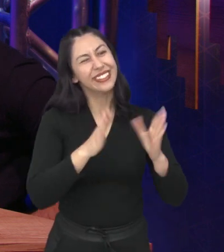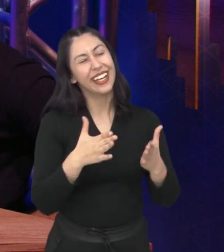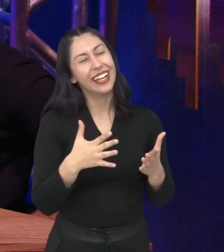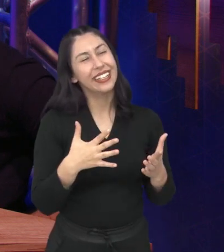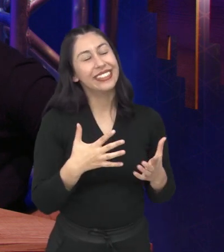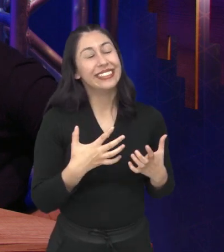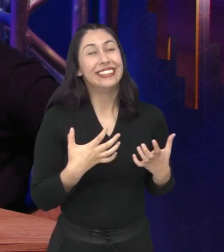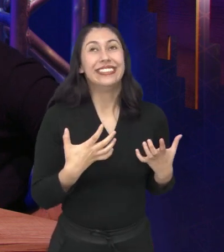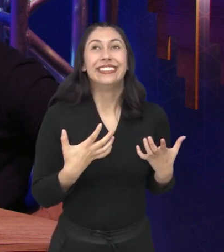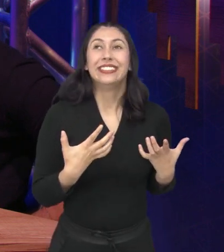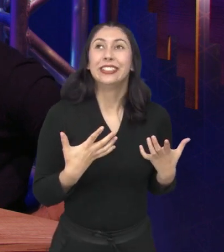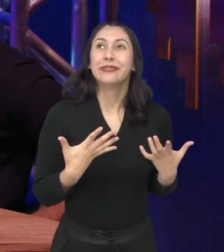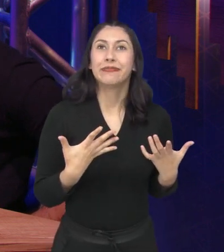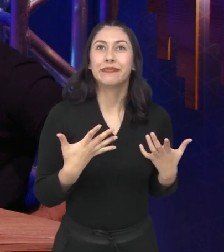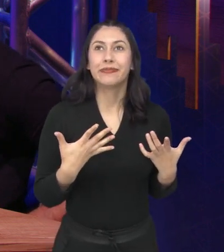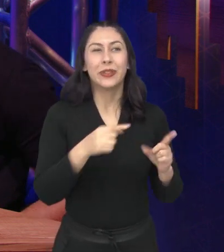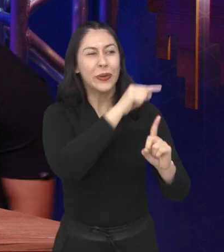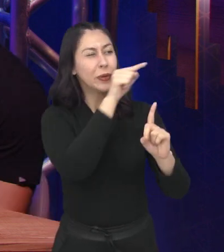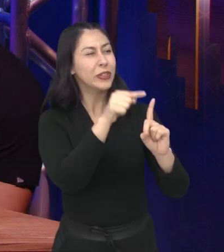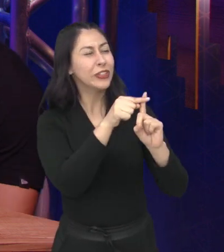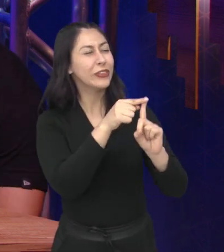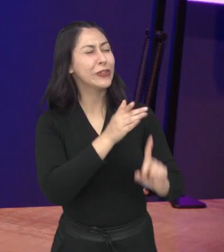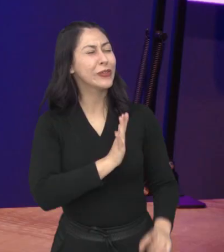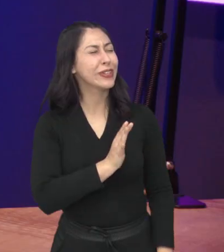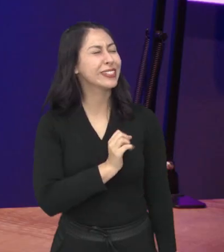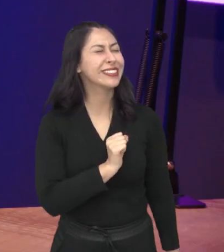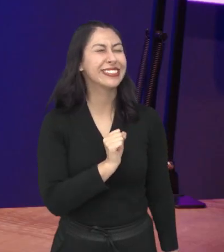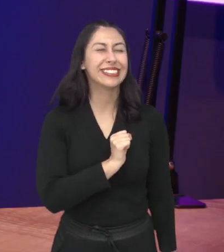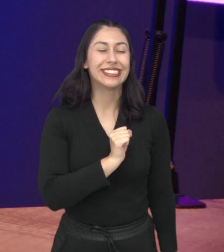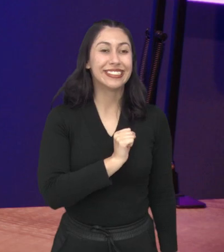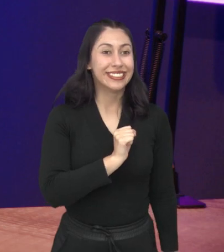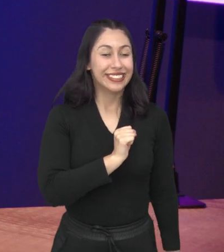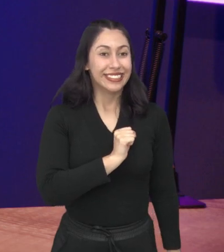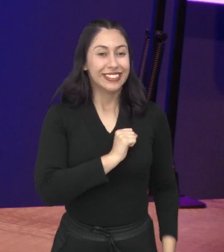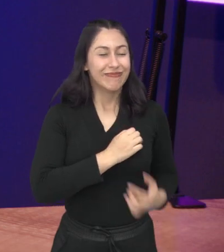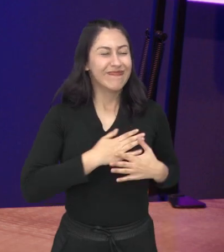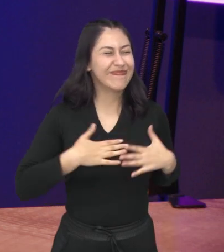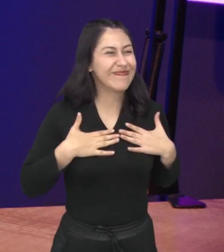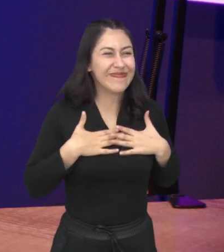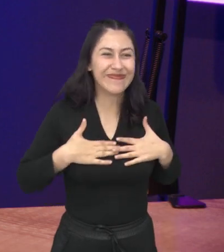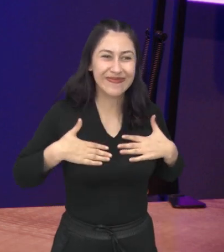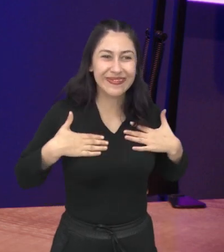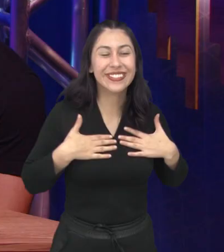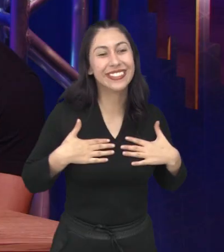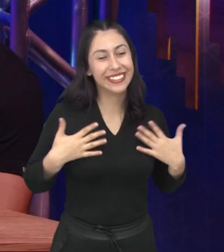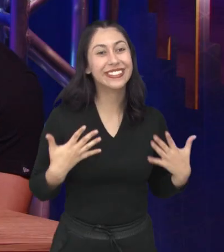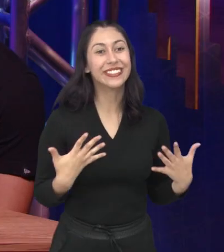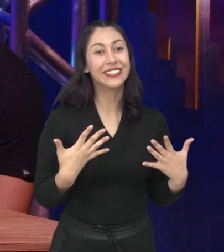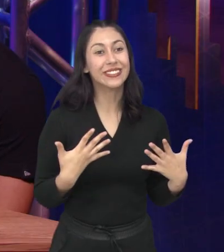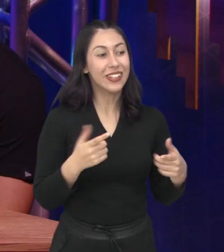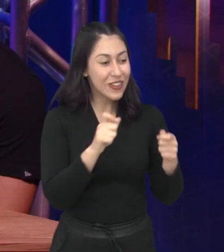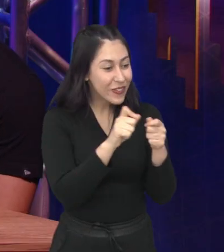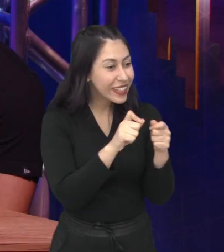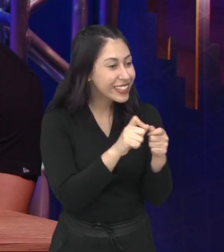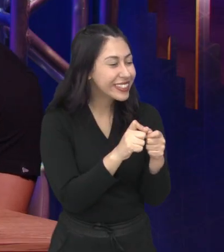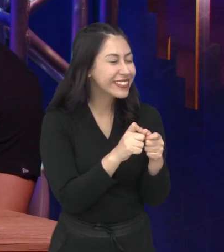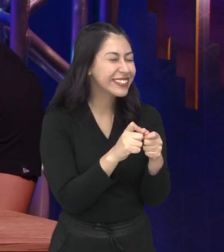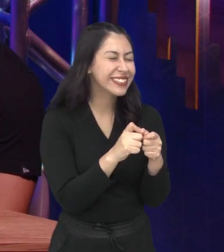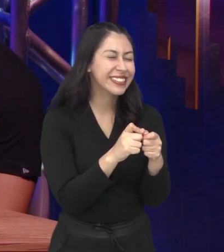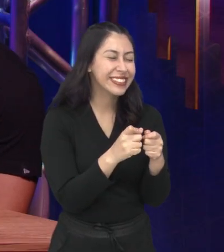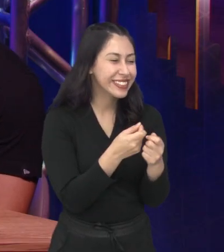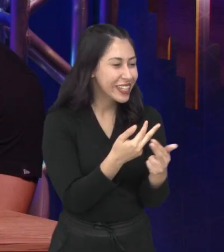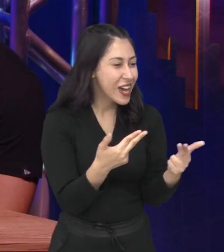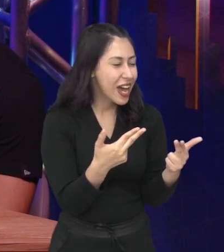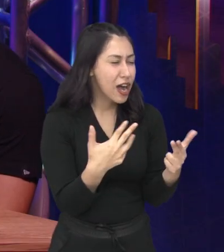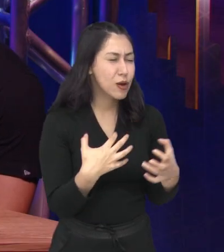que faz o meu coração bater mais forte, sabe? Quando aquela sensação de coração quentinho. Olha quando você só. tá fazendo alguma coisa e sente.